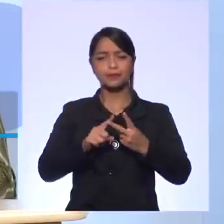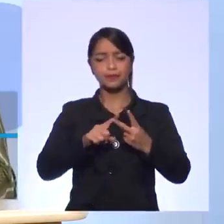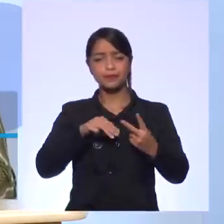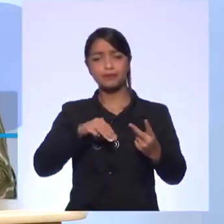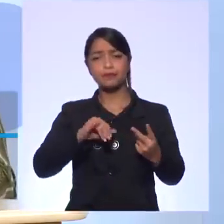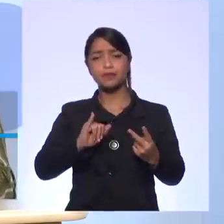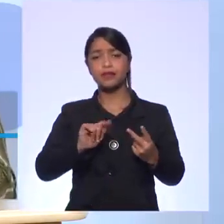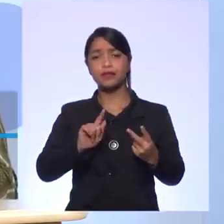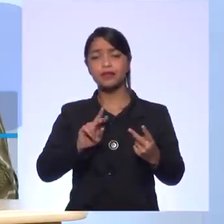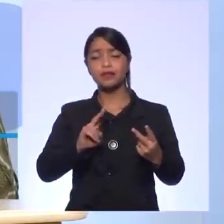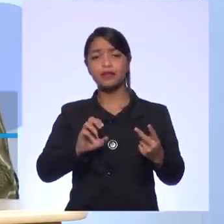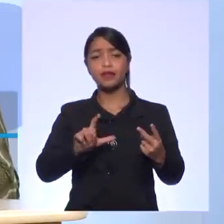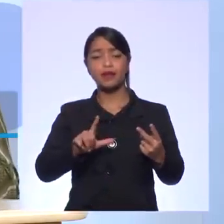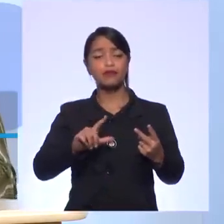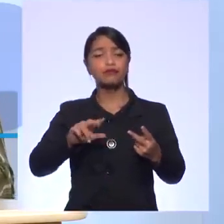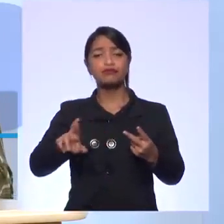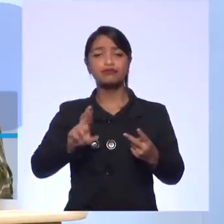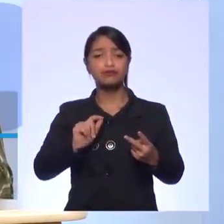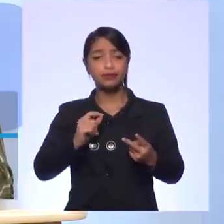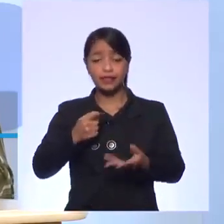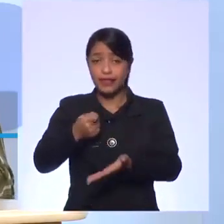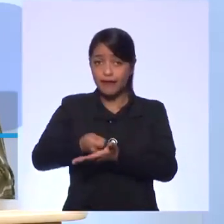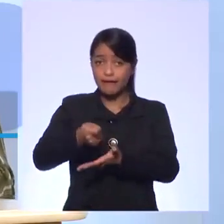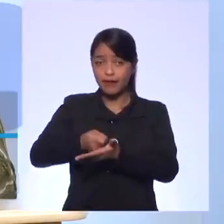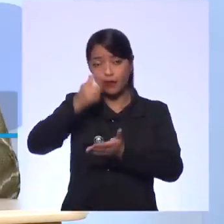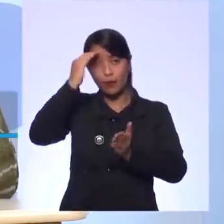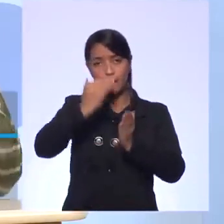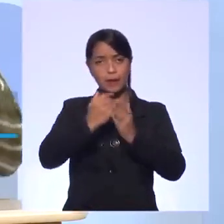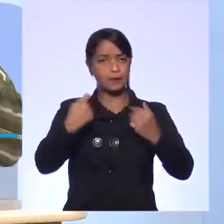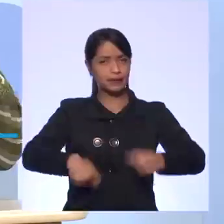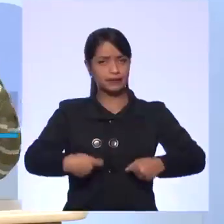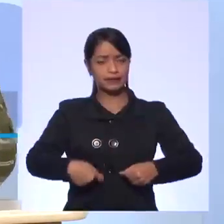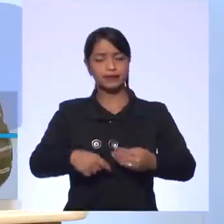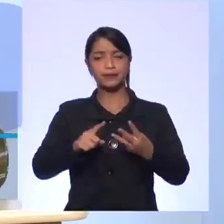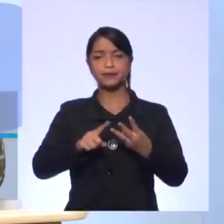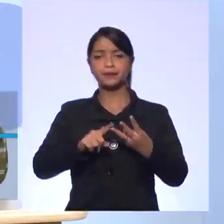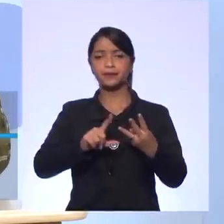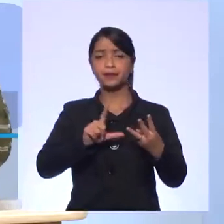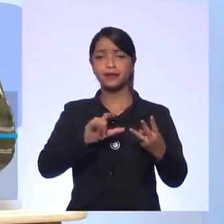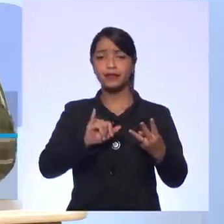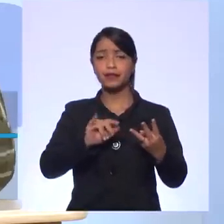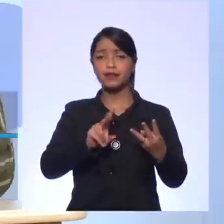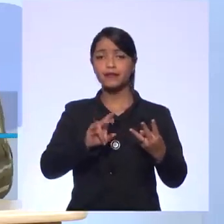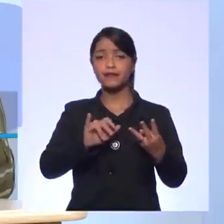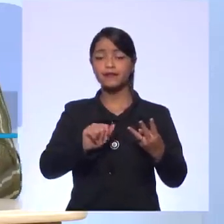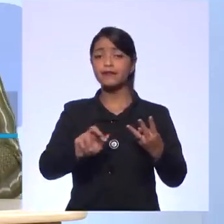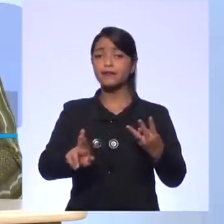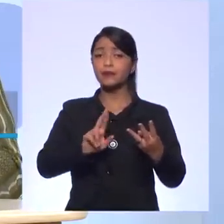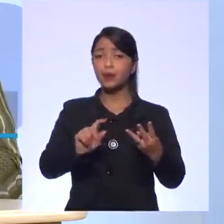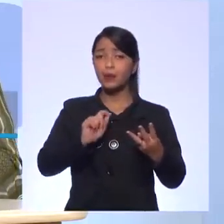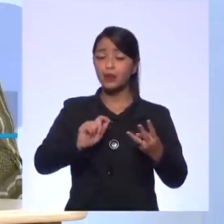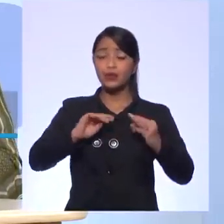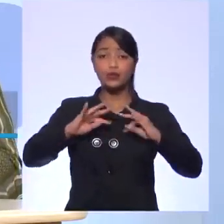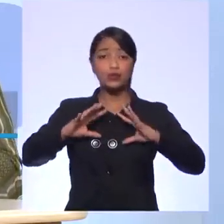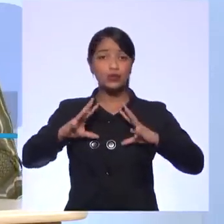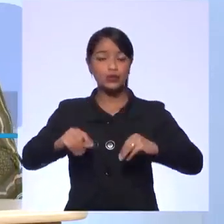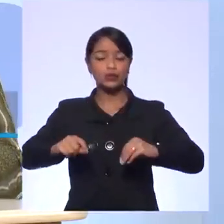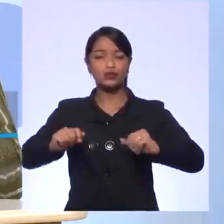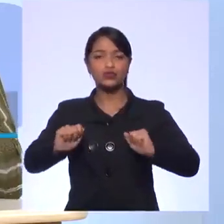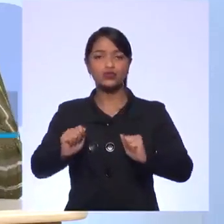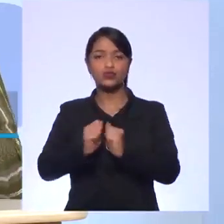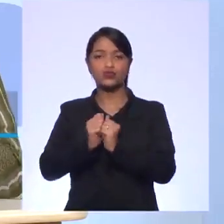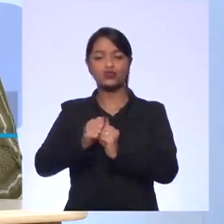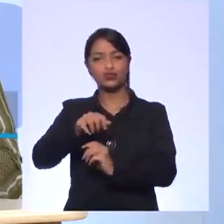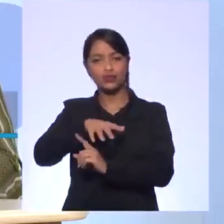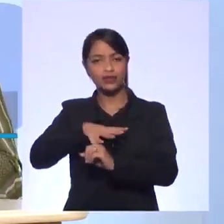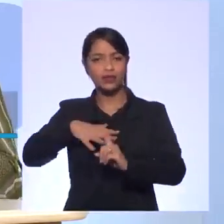os deveres. A Lívia vai dizer que é todos atuando como uma sociedade, juntos, né? E